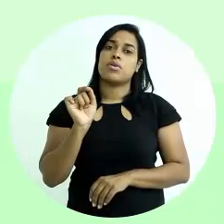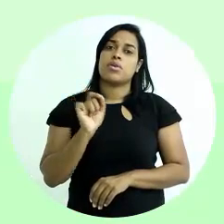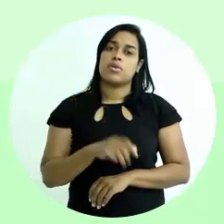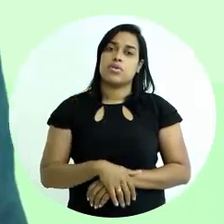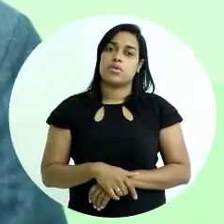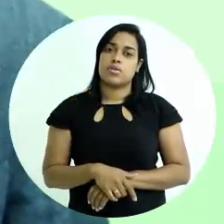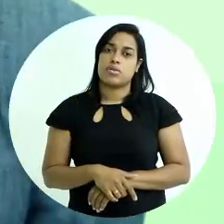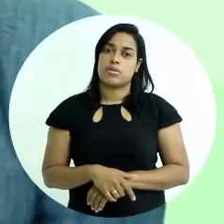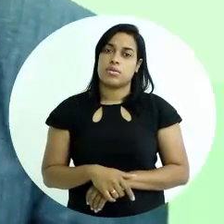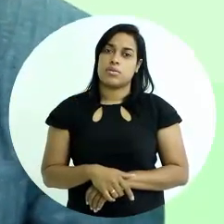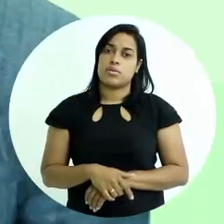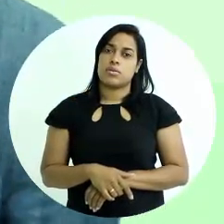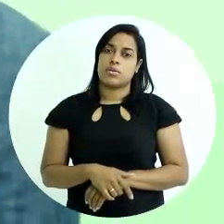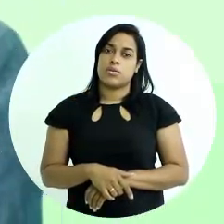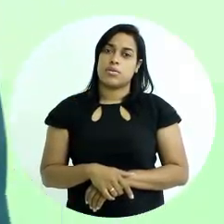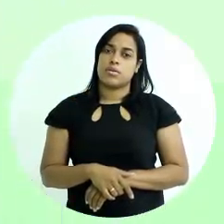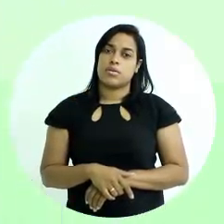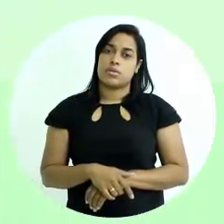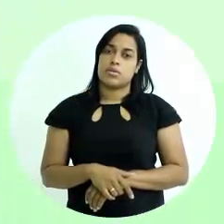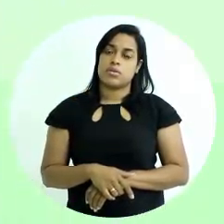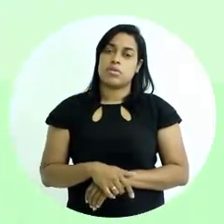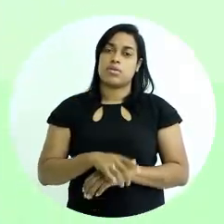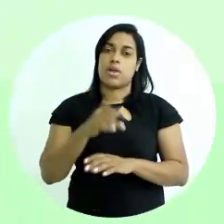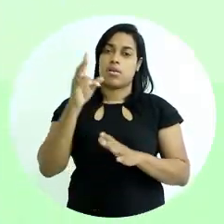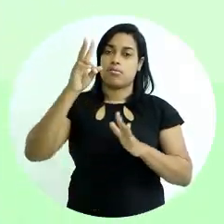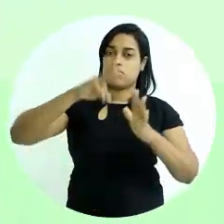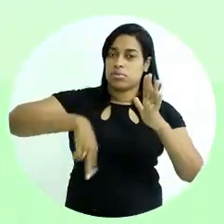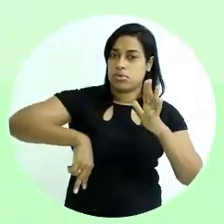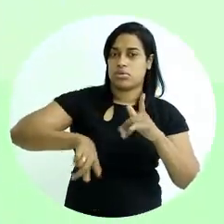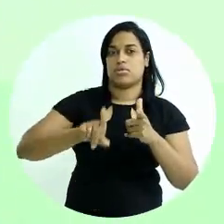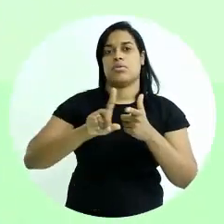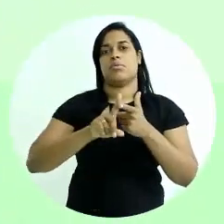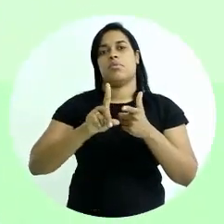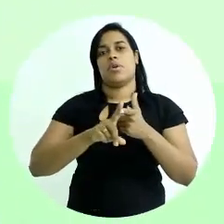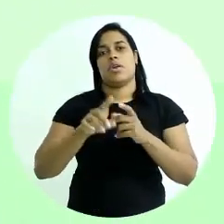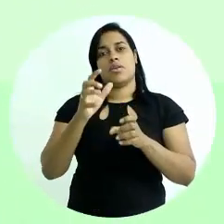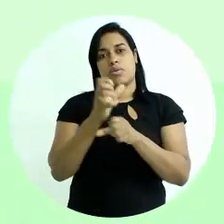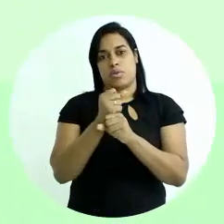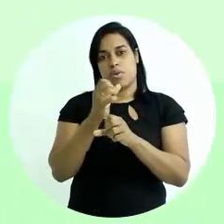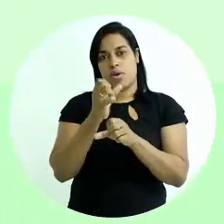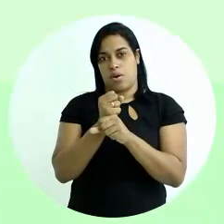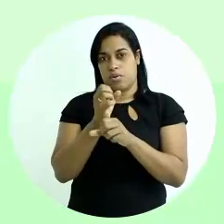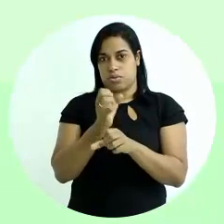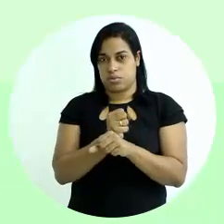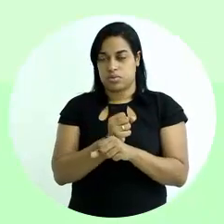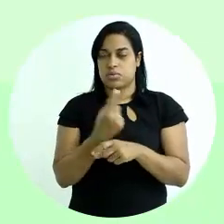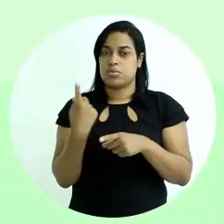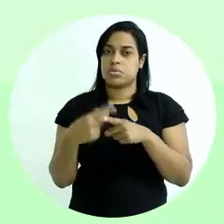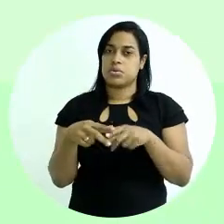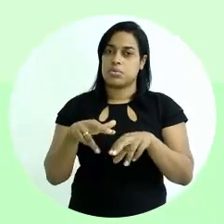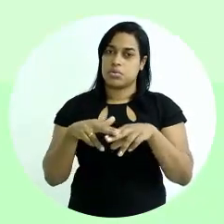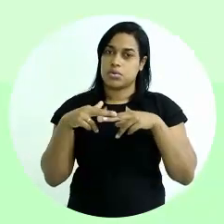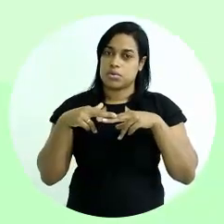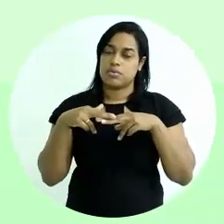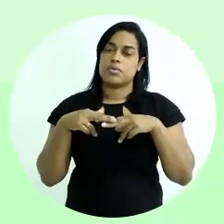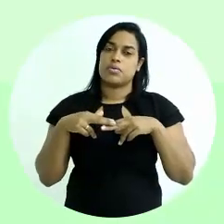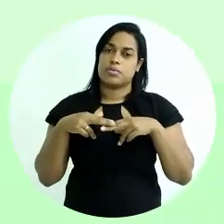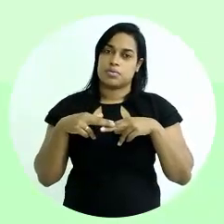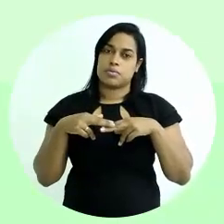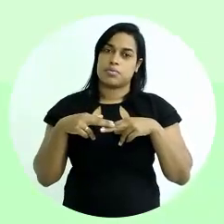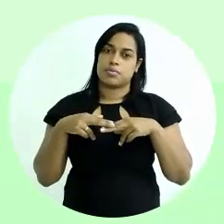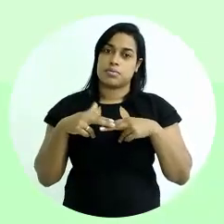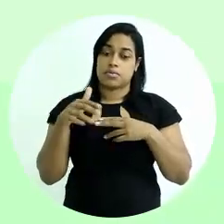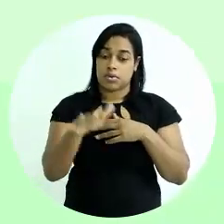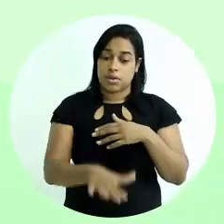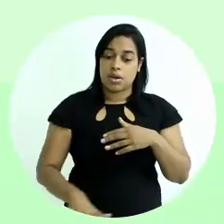está no pleno domínio da leitura e do cálculo ou seja é